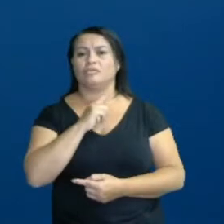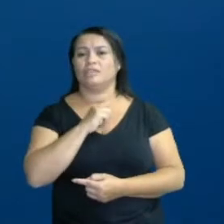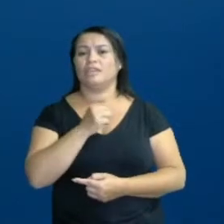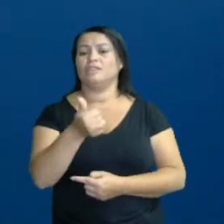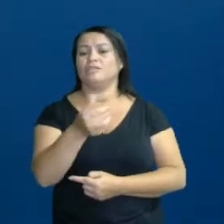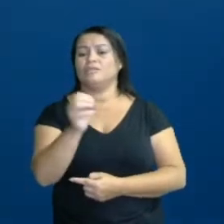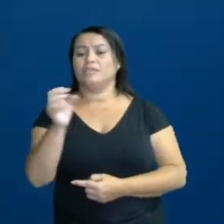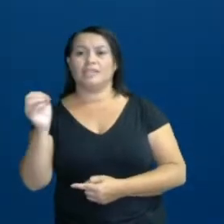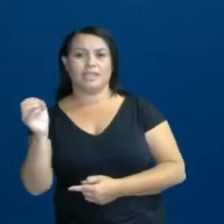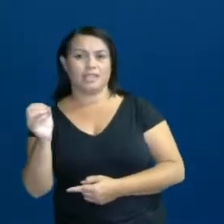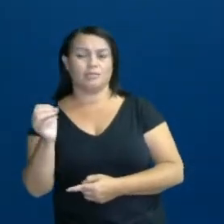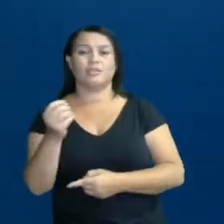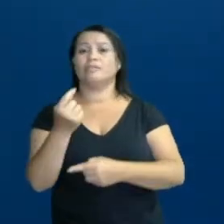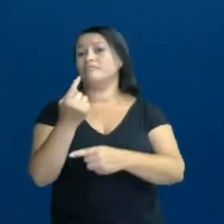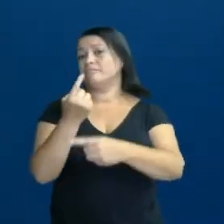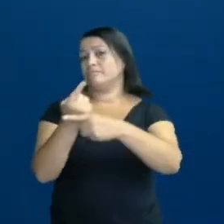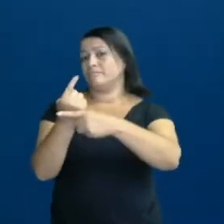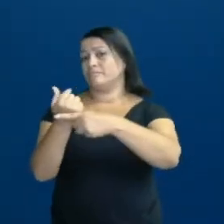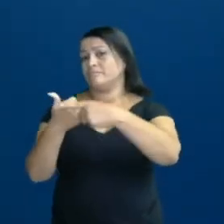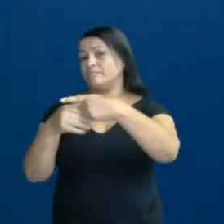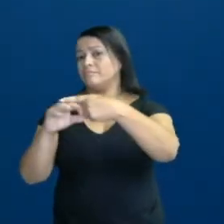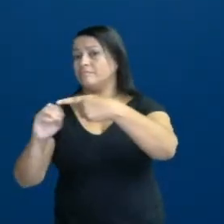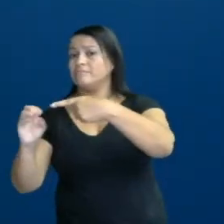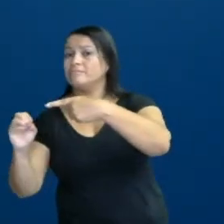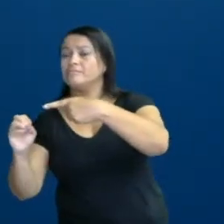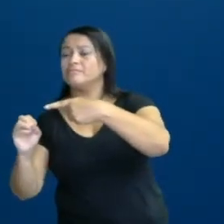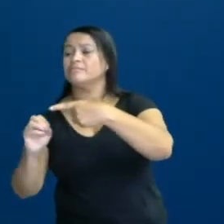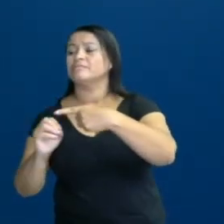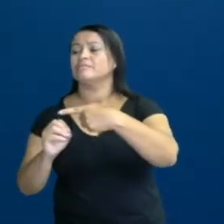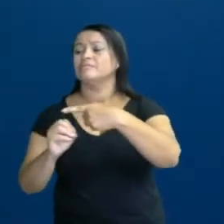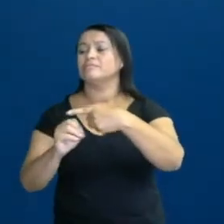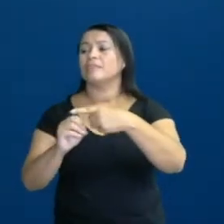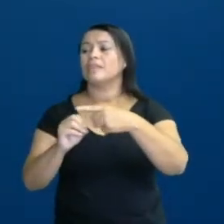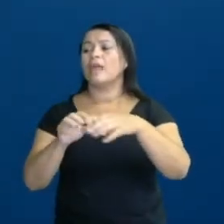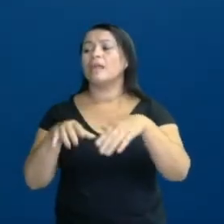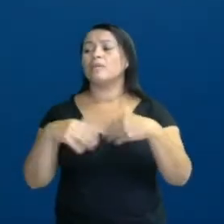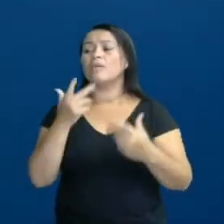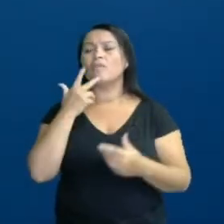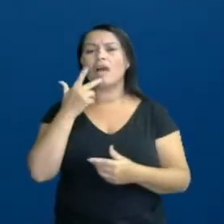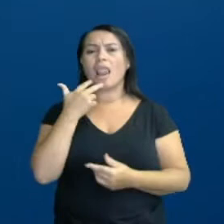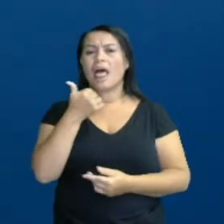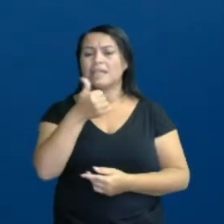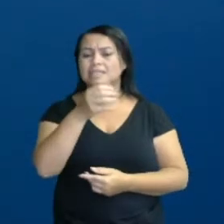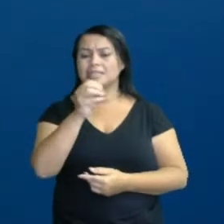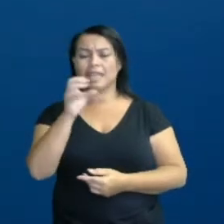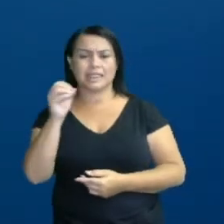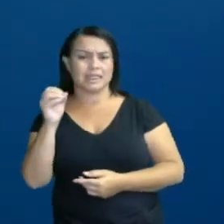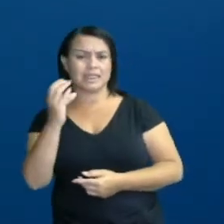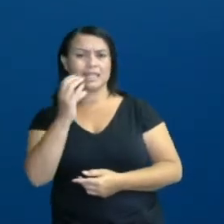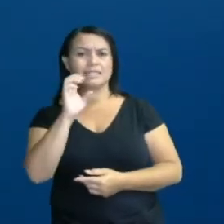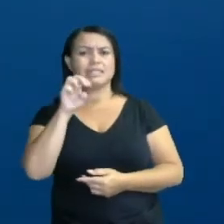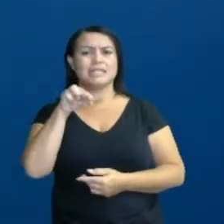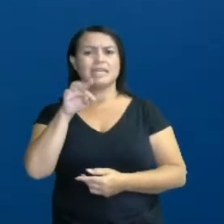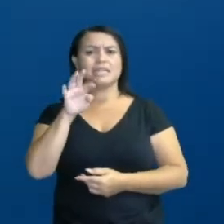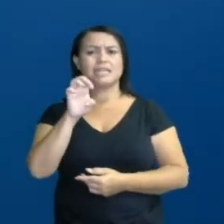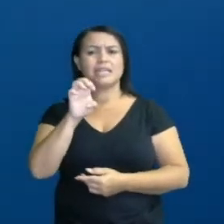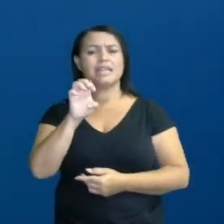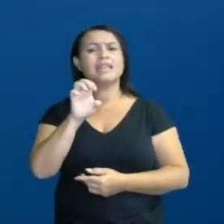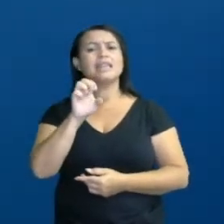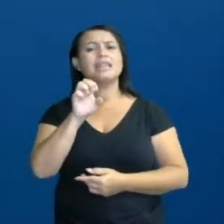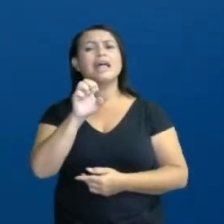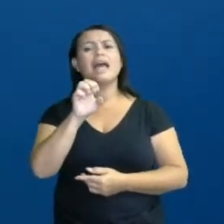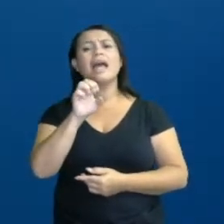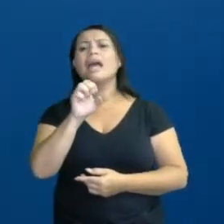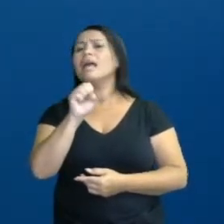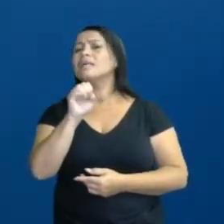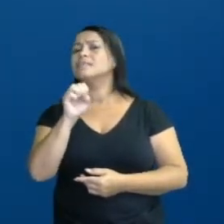centésimos. Centésimo vai ser quem? 1 sobre 100. Quando falar assim, ó, centésimos, já lembra